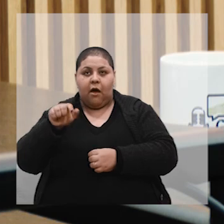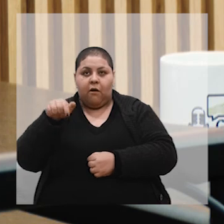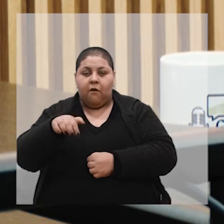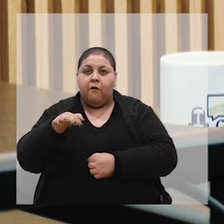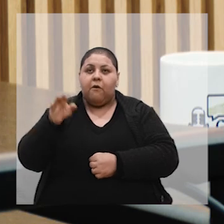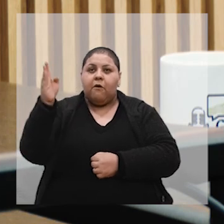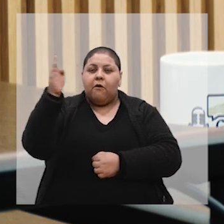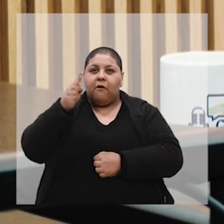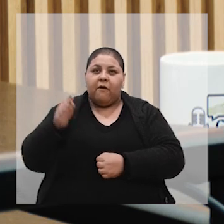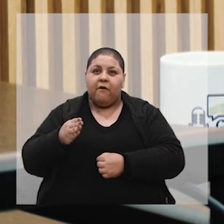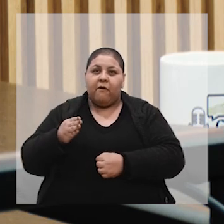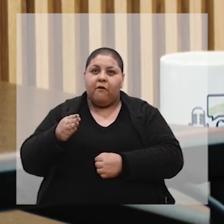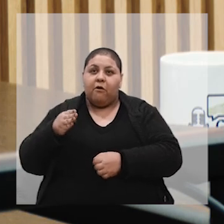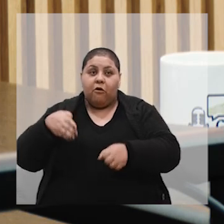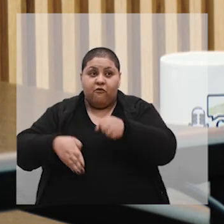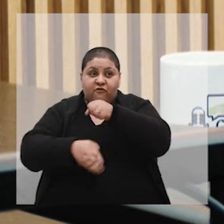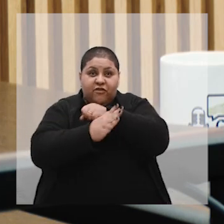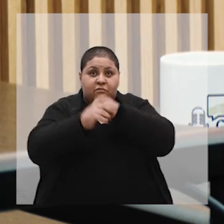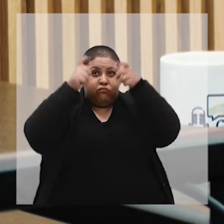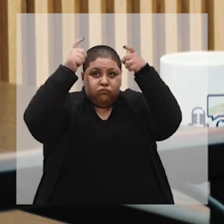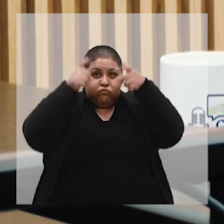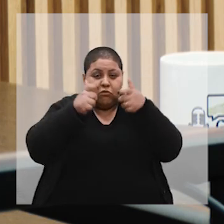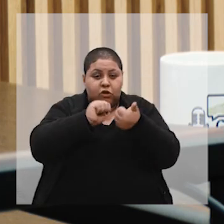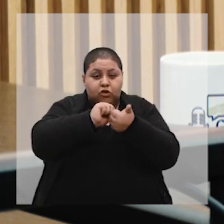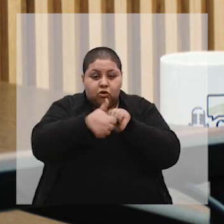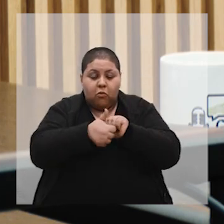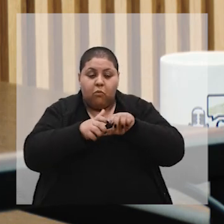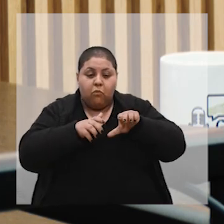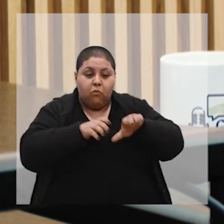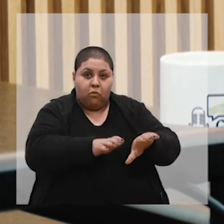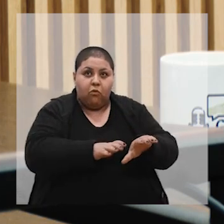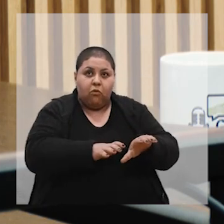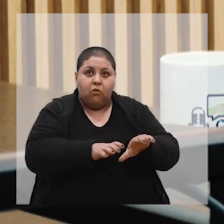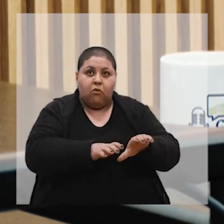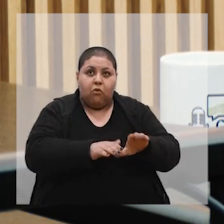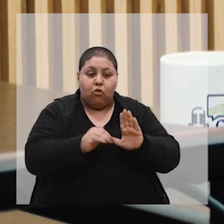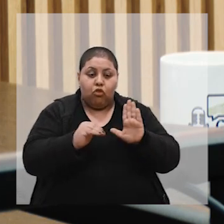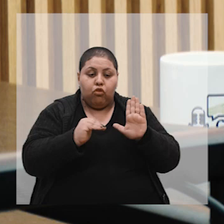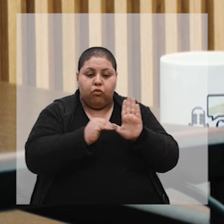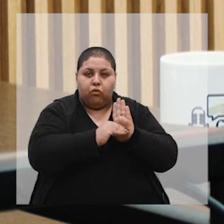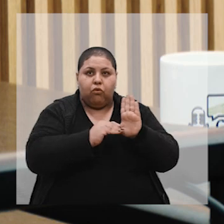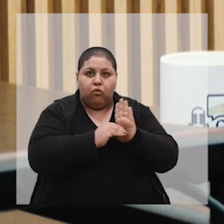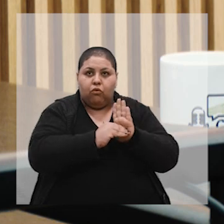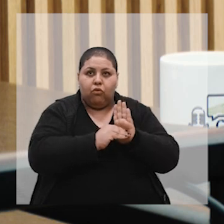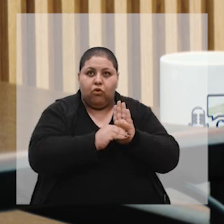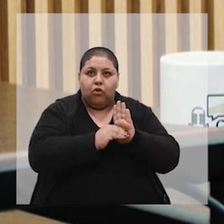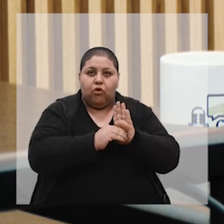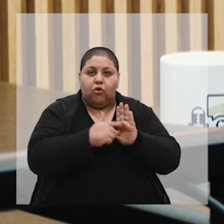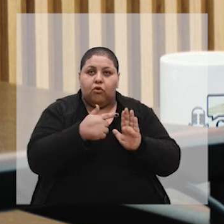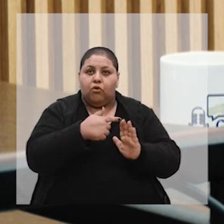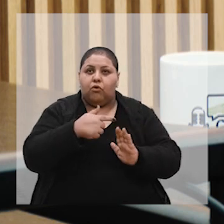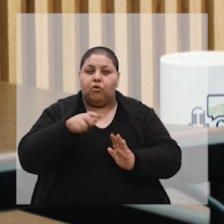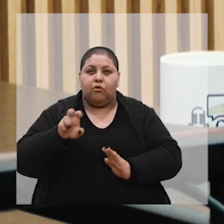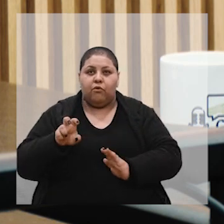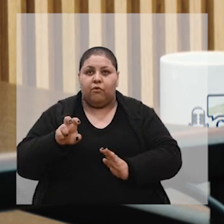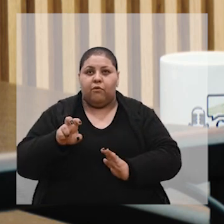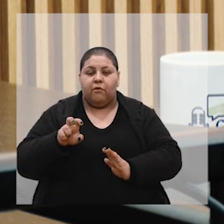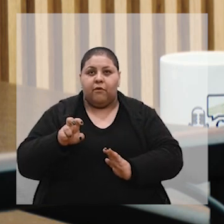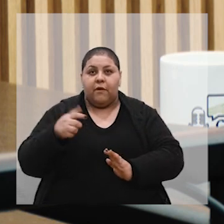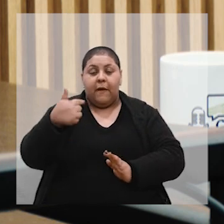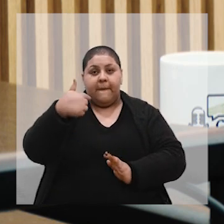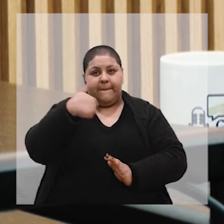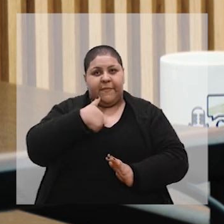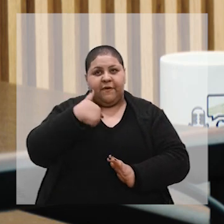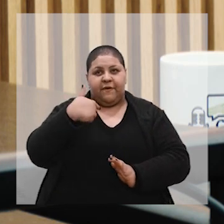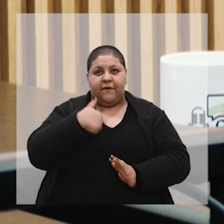a oportunidade de estar em Antônio Prado para jogar contra uma equipe do Sub-15 do Antônio Prado. Só que a molecada Sub-15